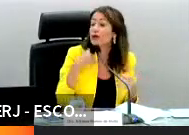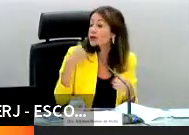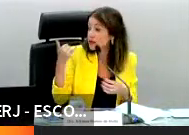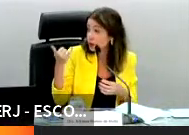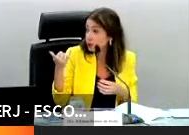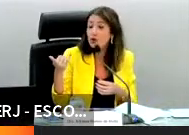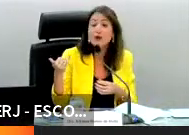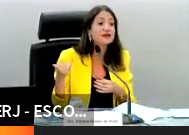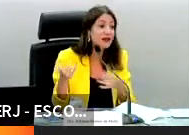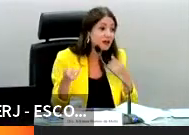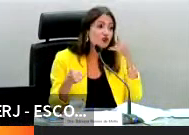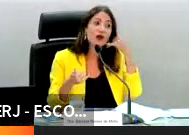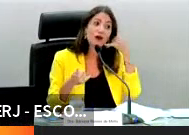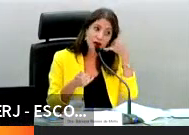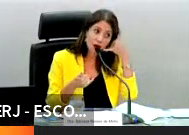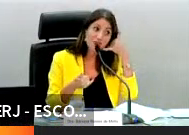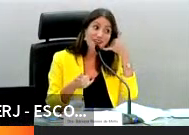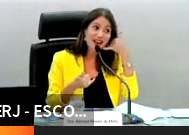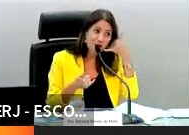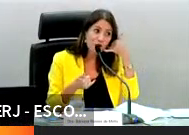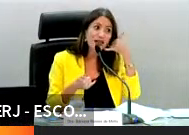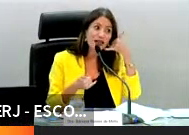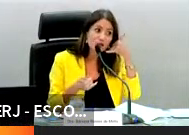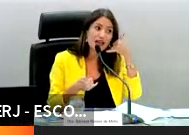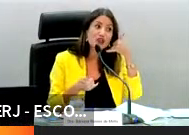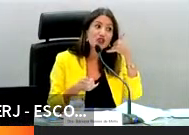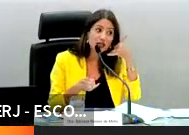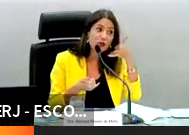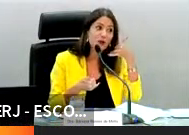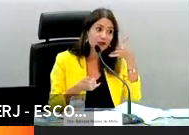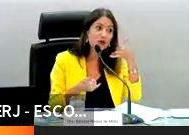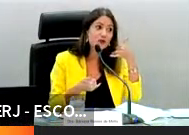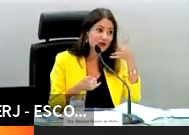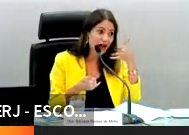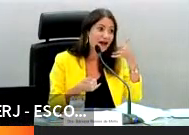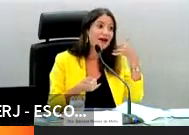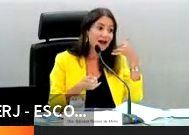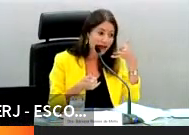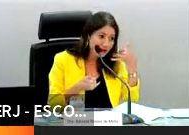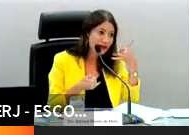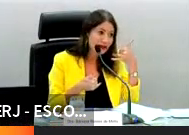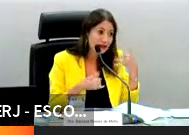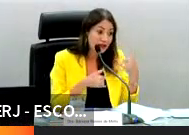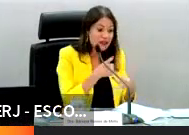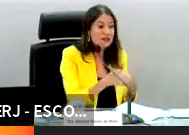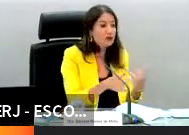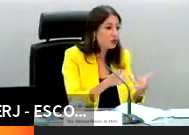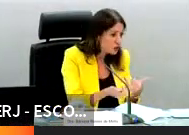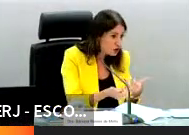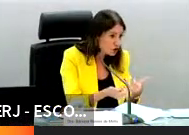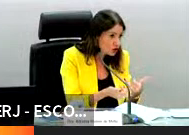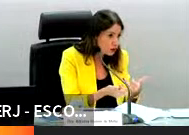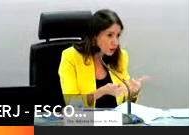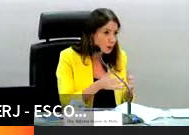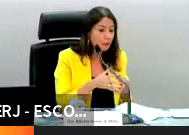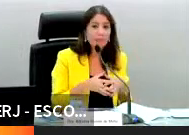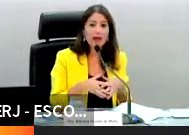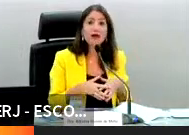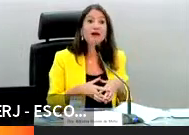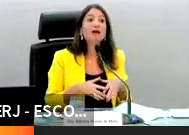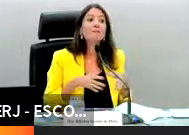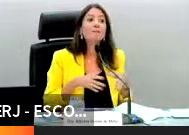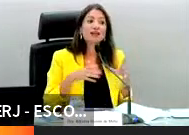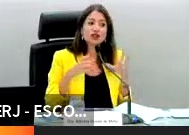como, por exemplo, 197, que é um telefone que as mulheres ligam para denunciar na delegacia e fazer o seu registro.